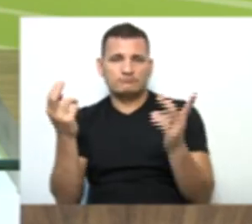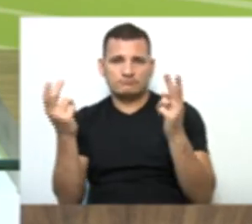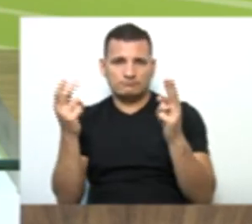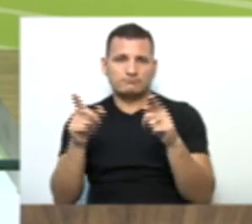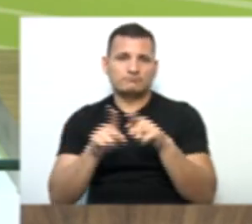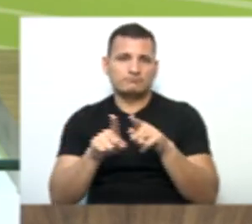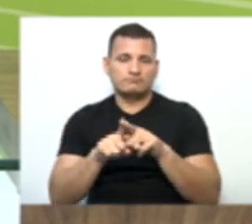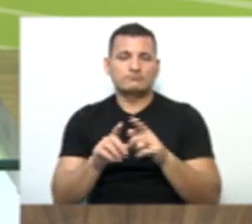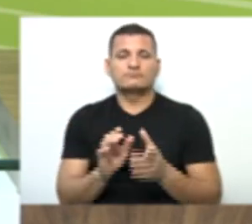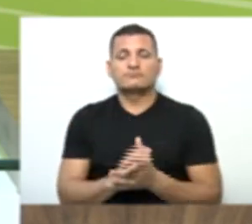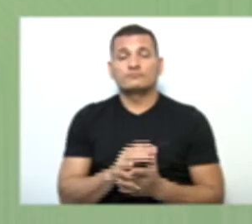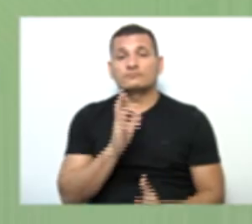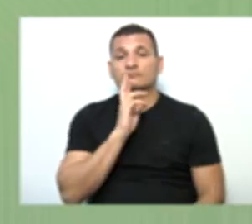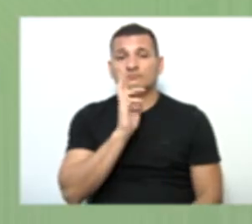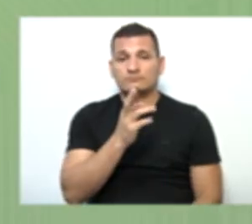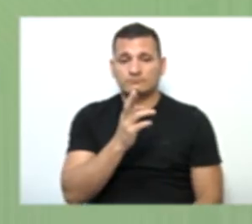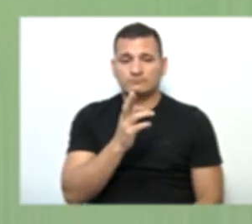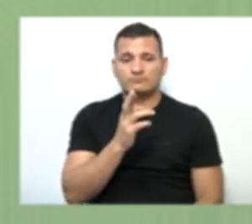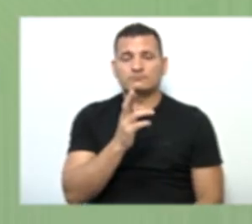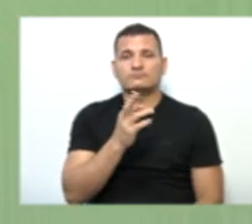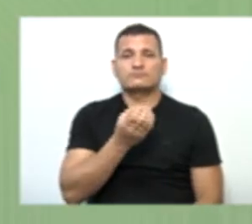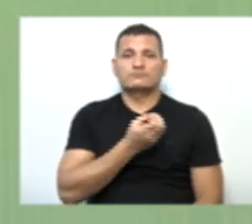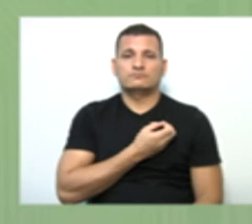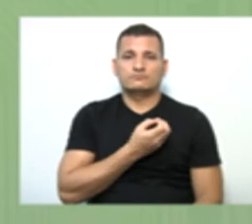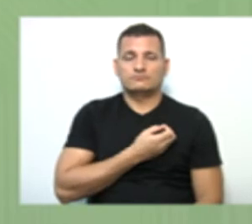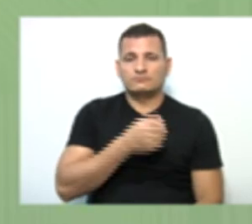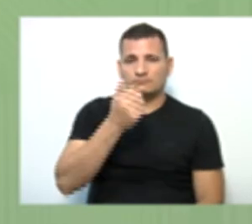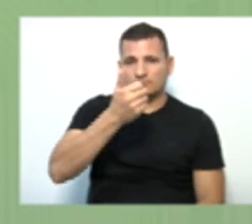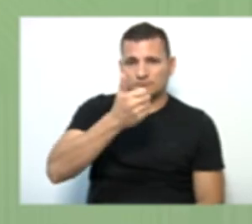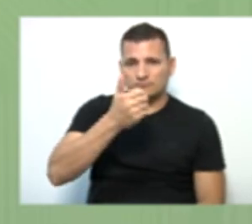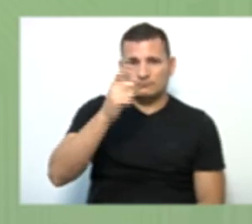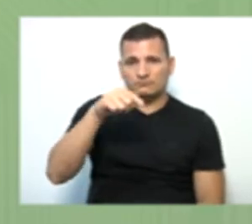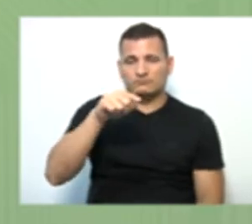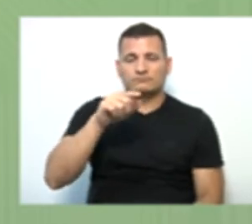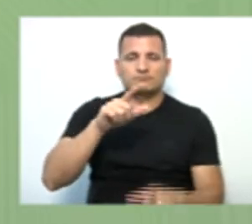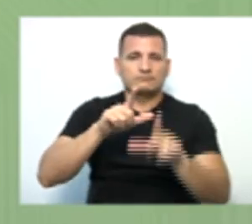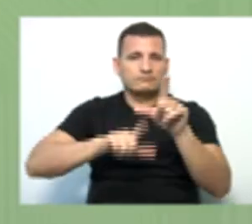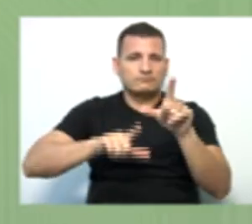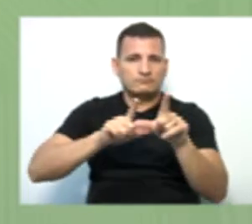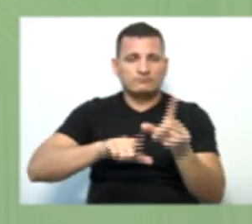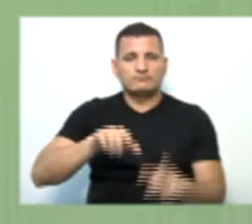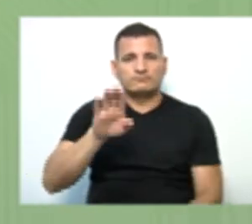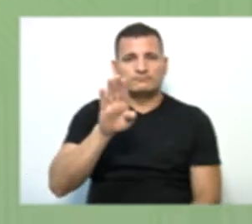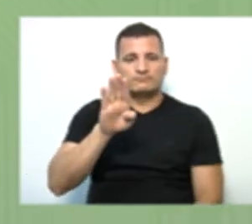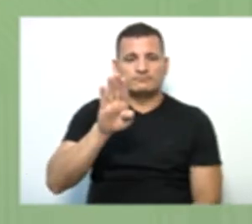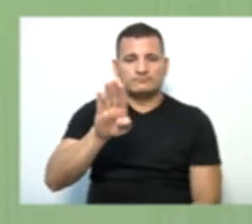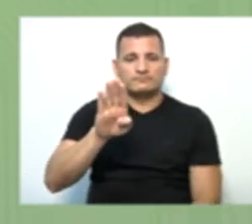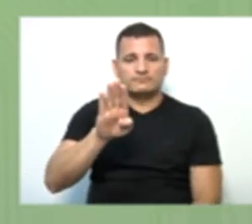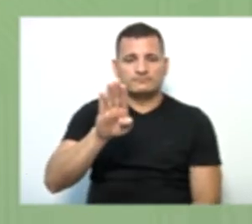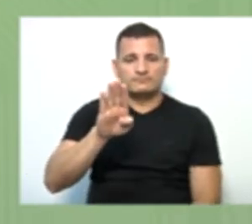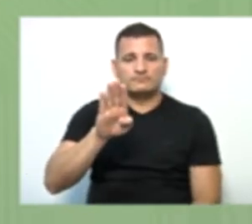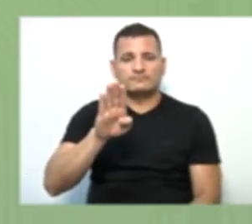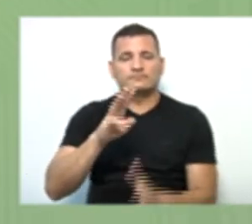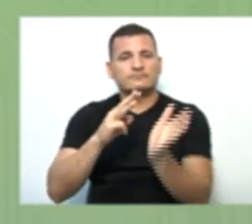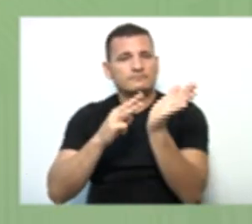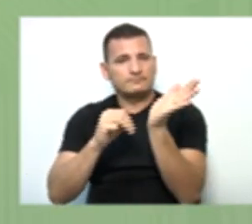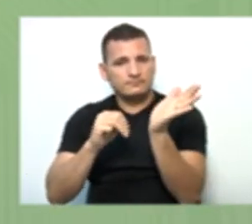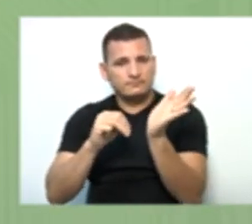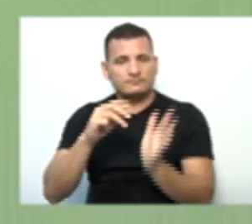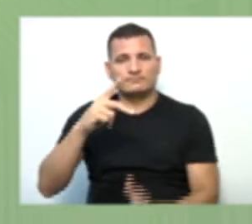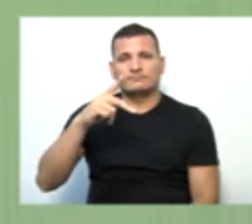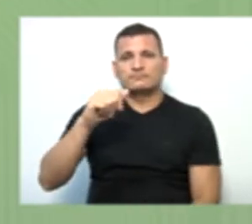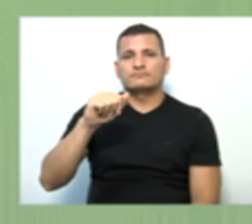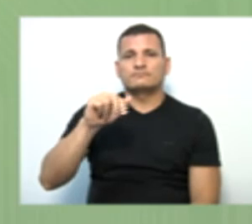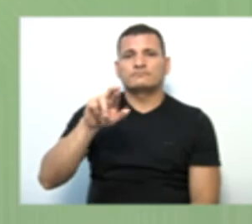a resposta da letra 1, da número 1 é letra B, método das partidas